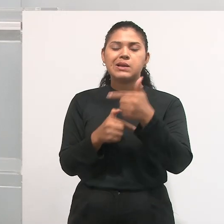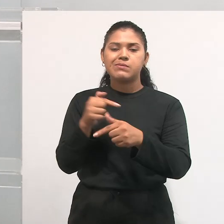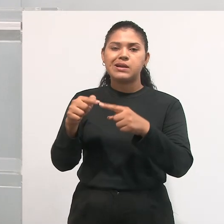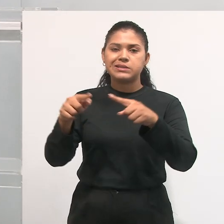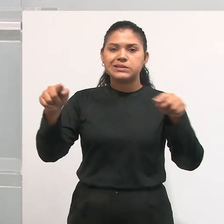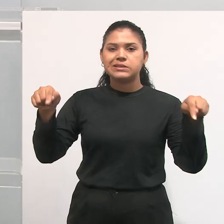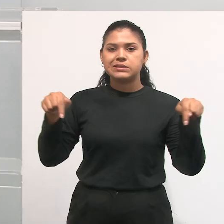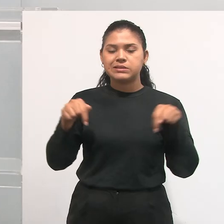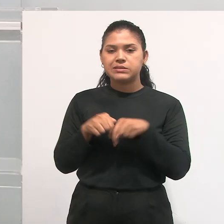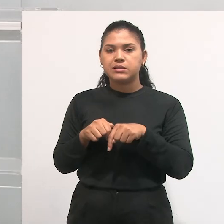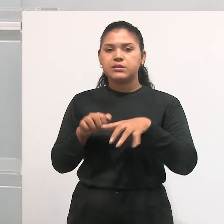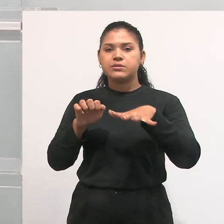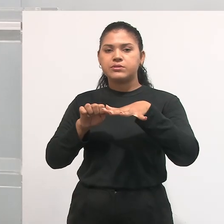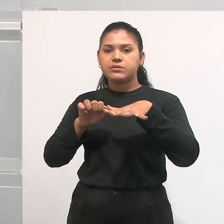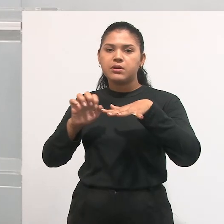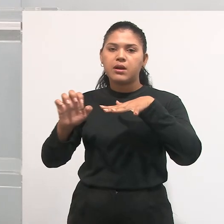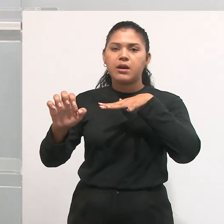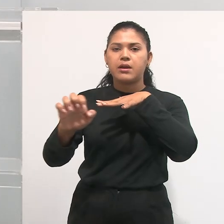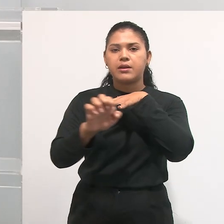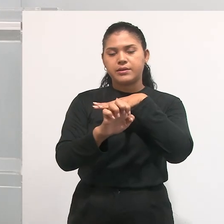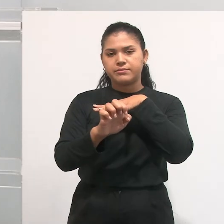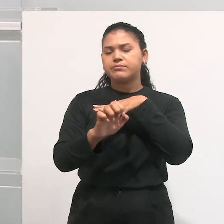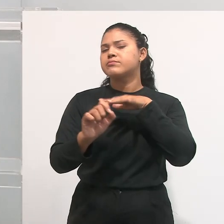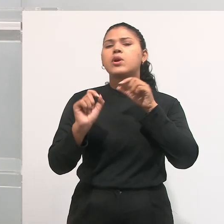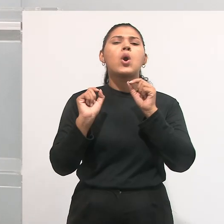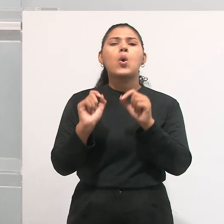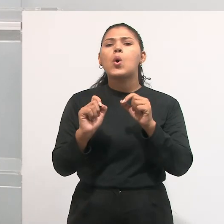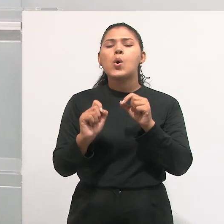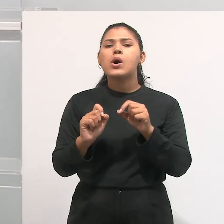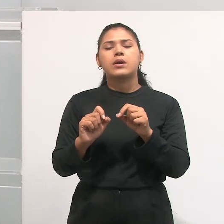especializado, que o currículo ele vai ser organizado de acordo com a